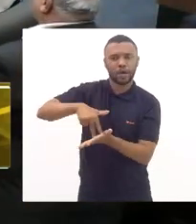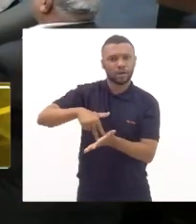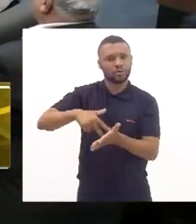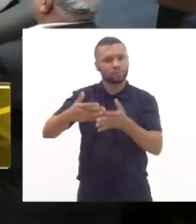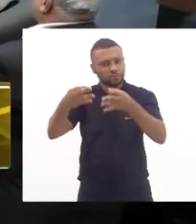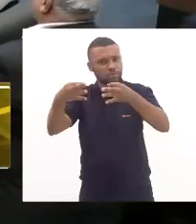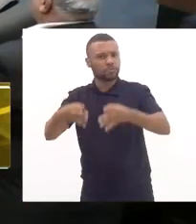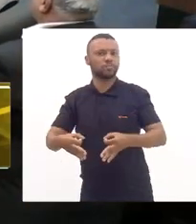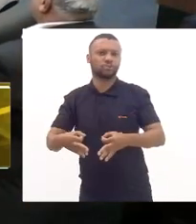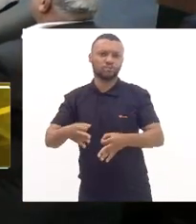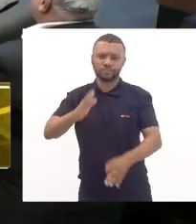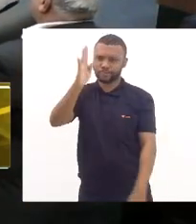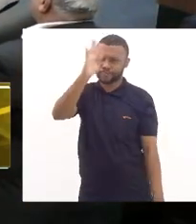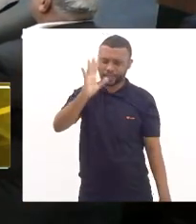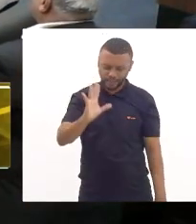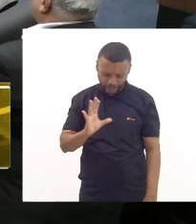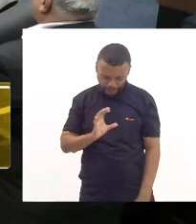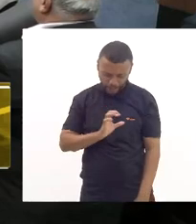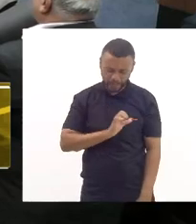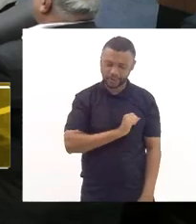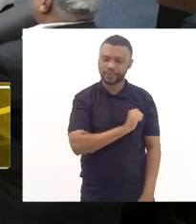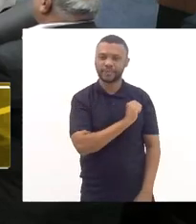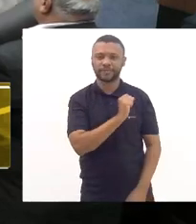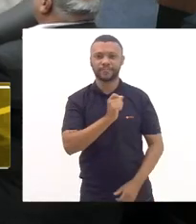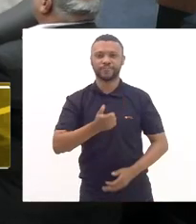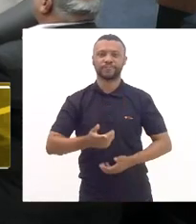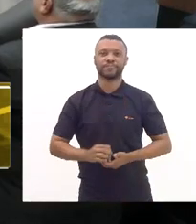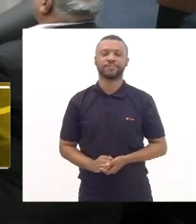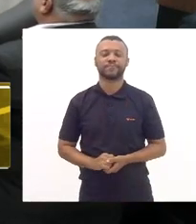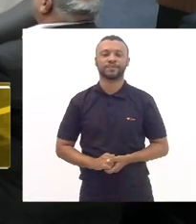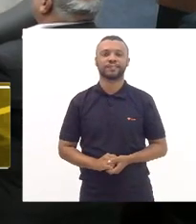pátria amada, Brasil.